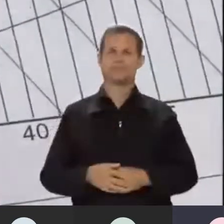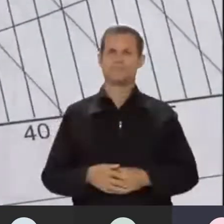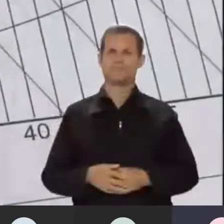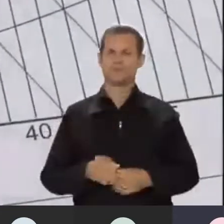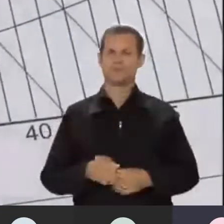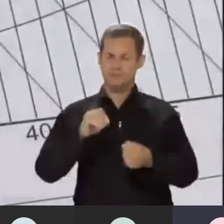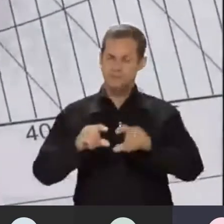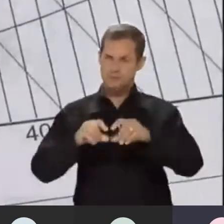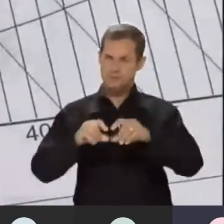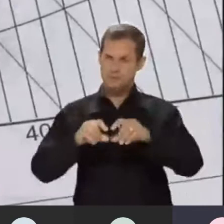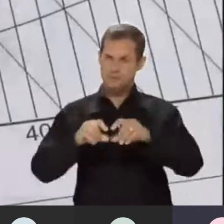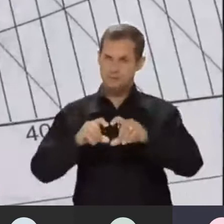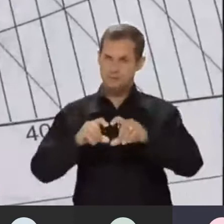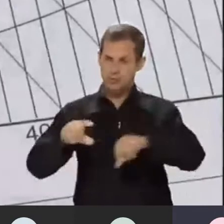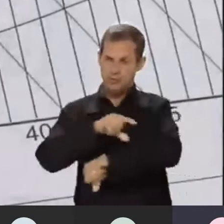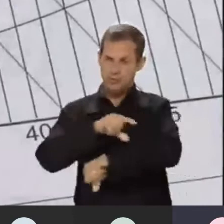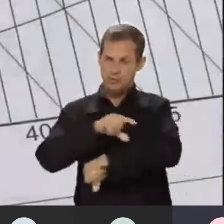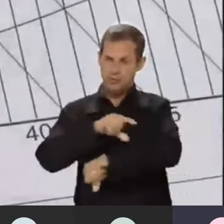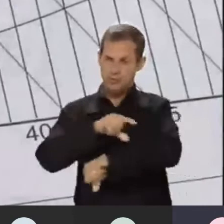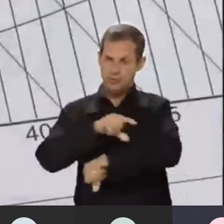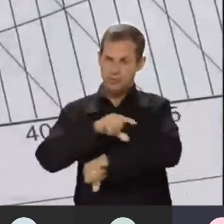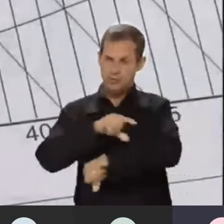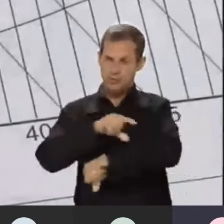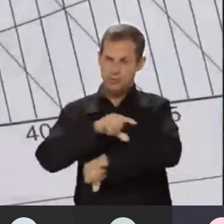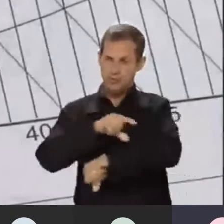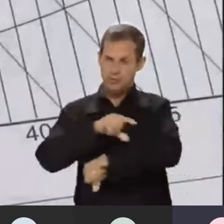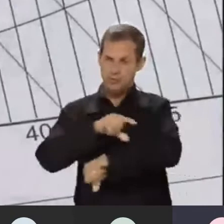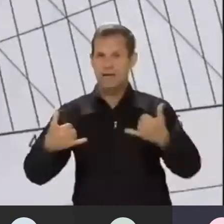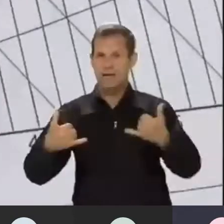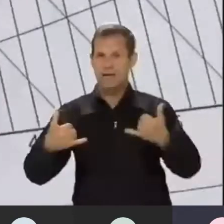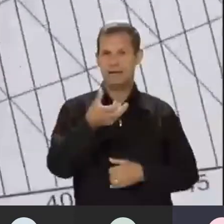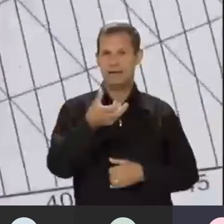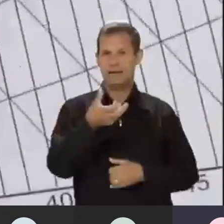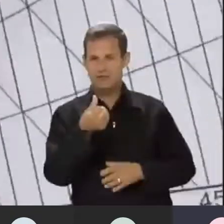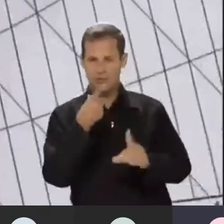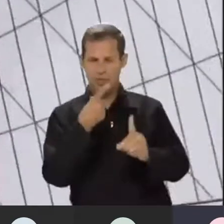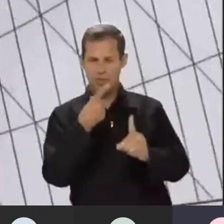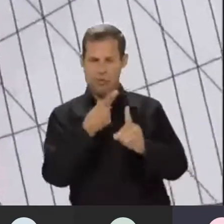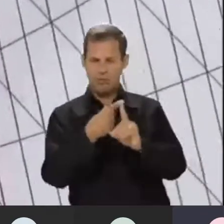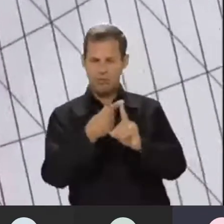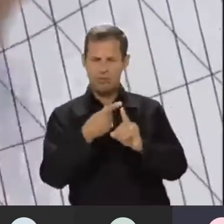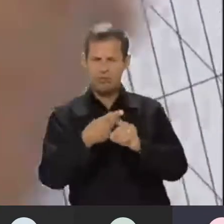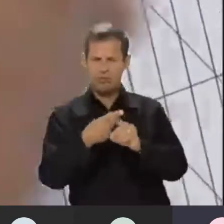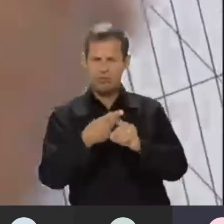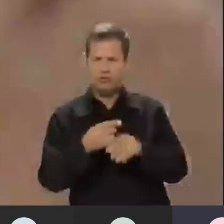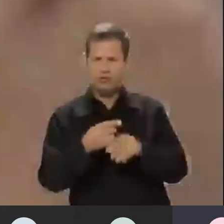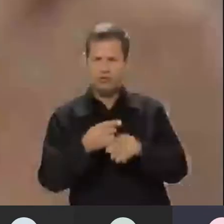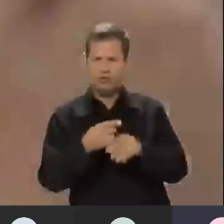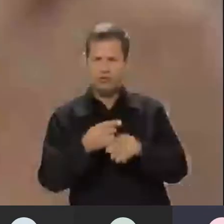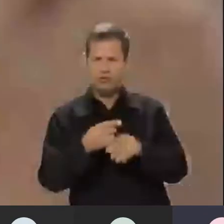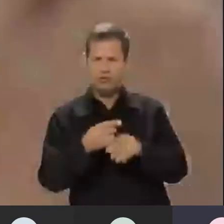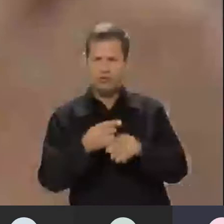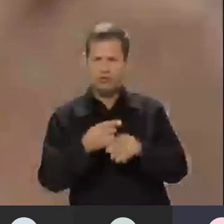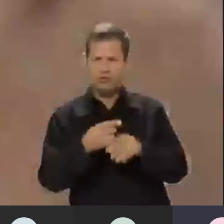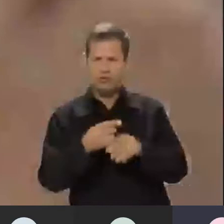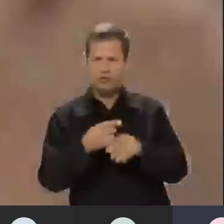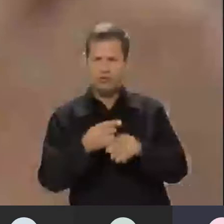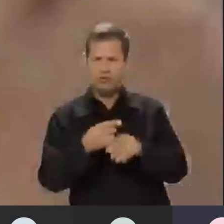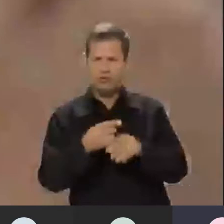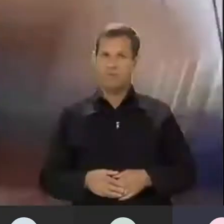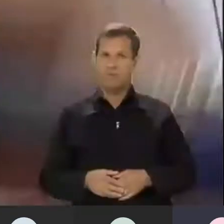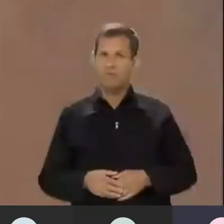minha de 26. Elas se encontram aqui, ó, um pouco abaixo dessa minha linha que eu tenho aqui, essa minha